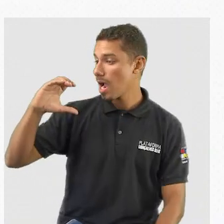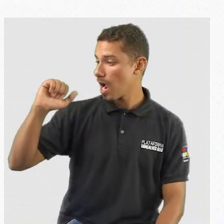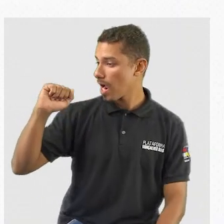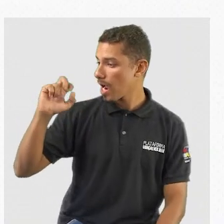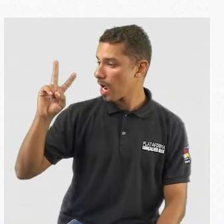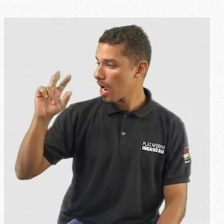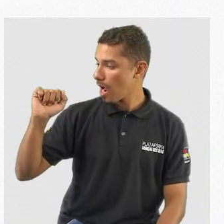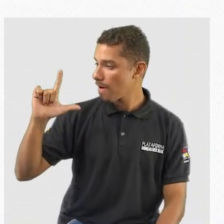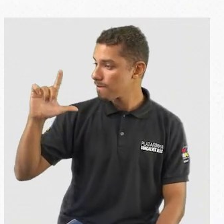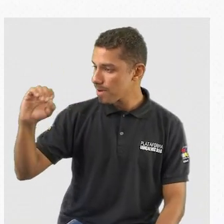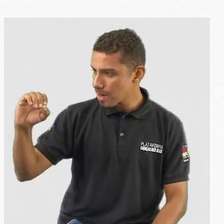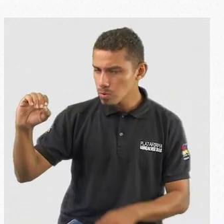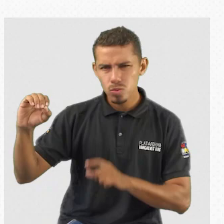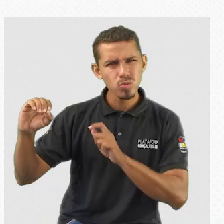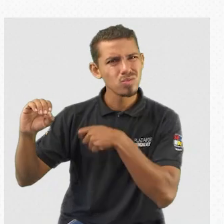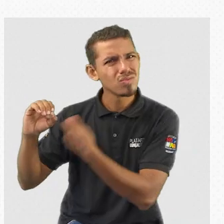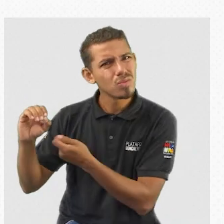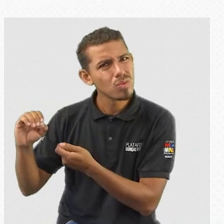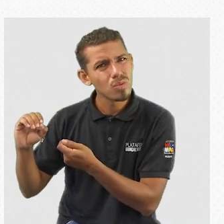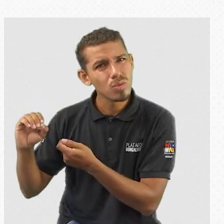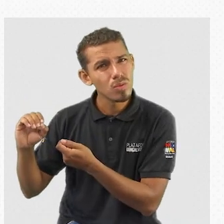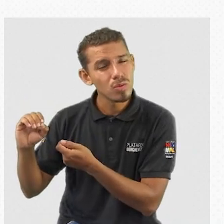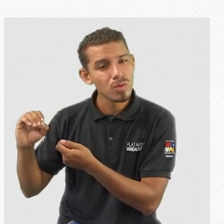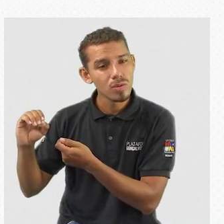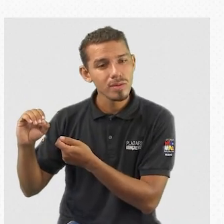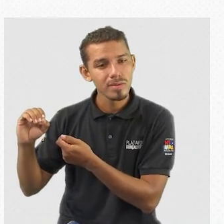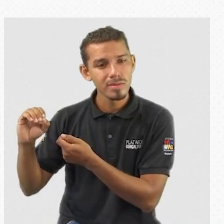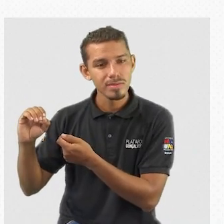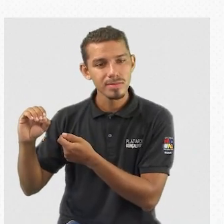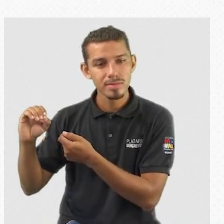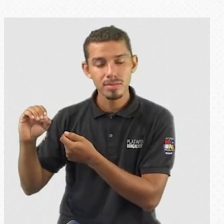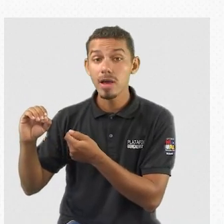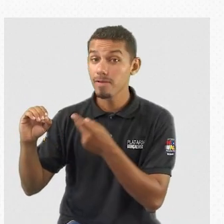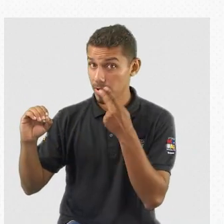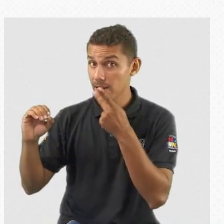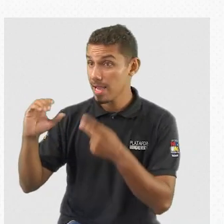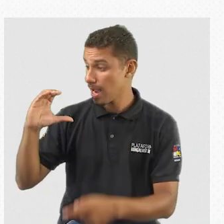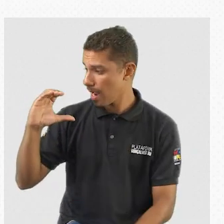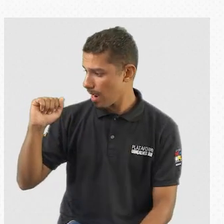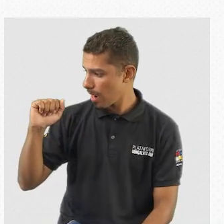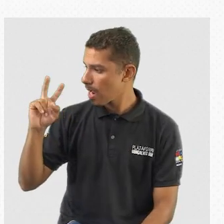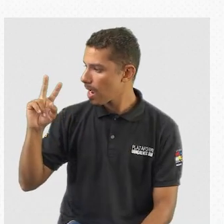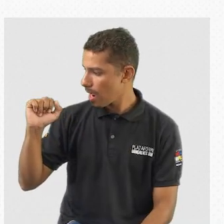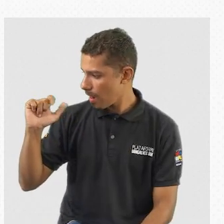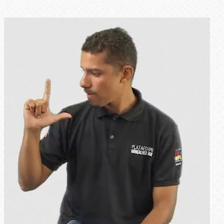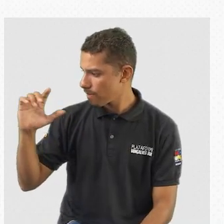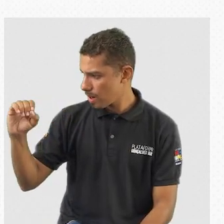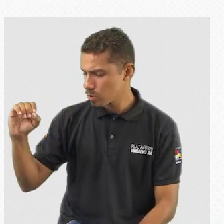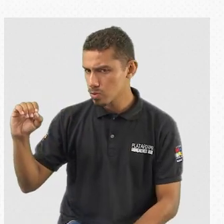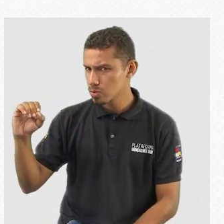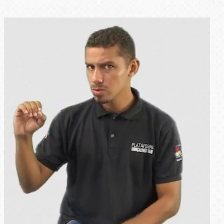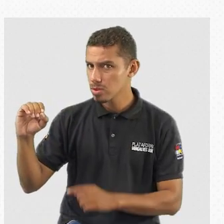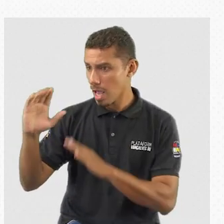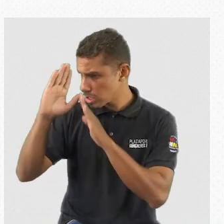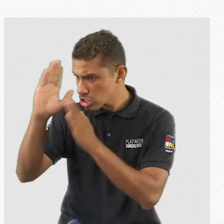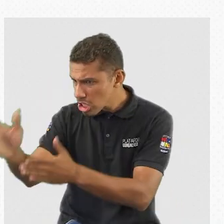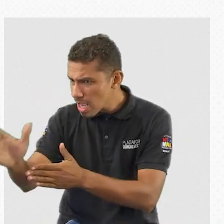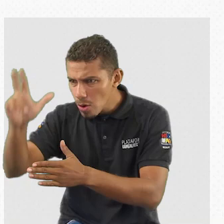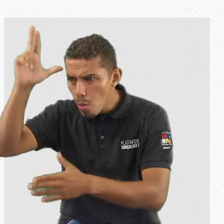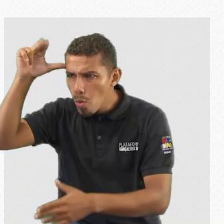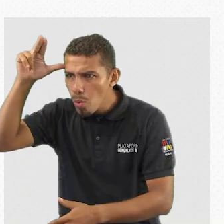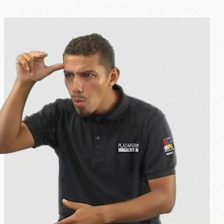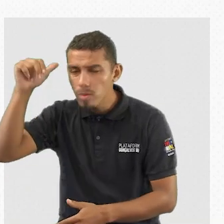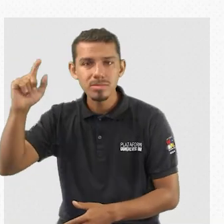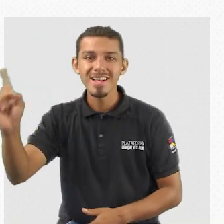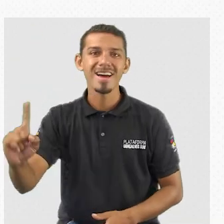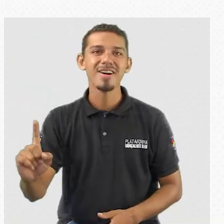palavra, eu não estou me referindo, por exemplo, falei a palavra cavalo, eu não estou me referindo diretamente ao animal que está lá